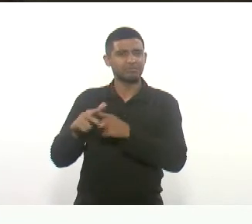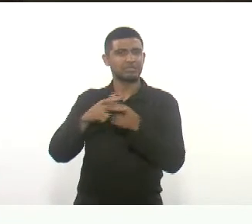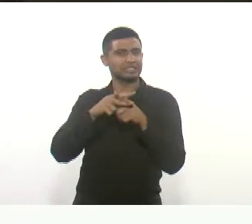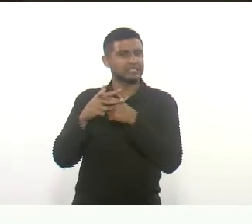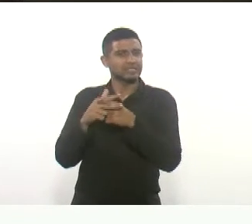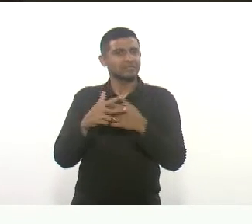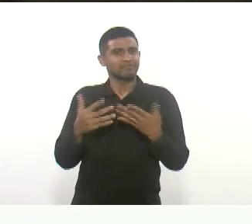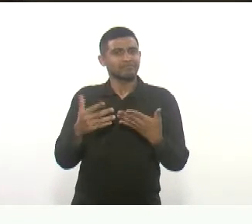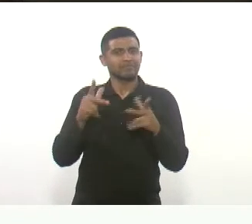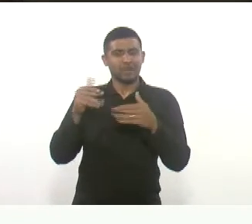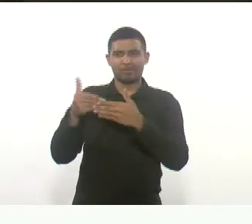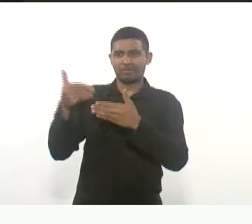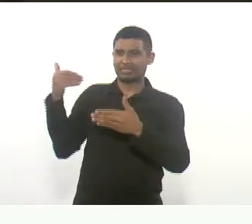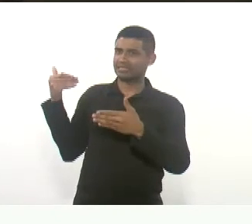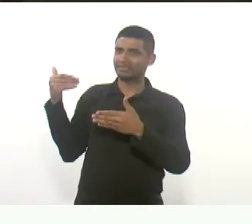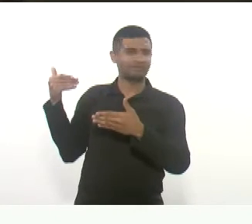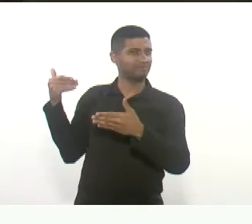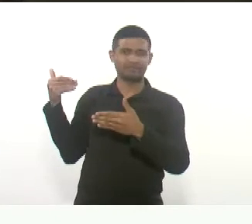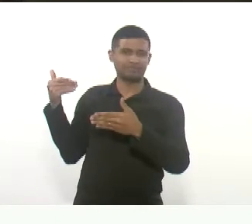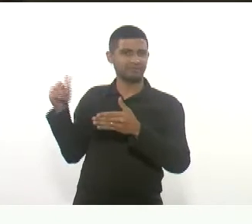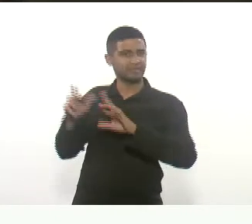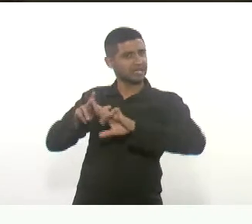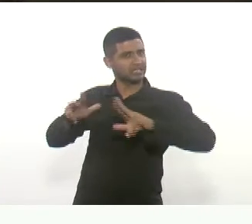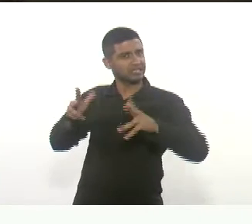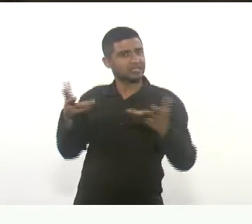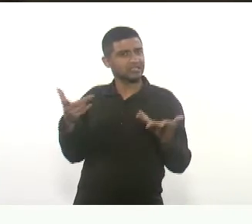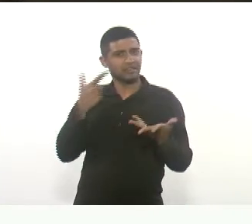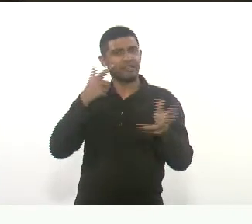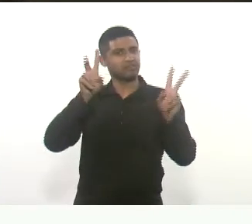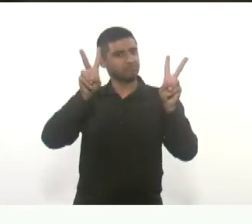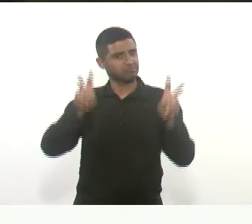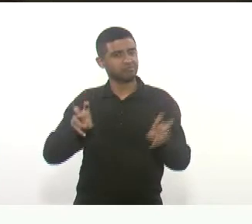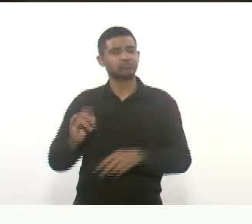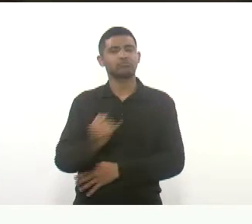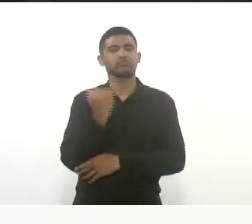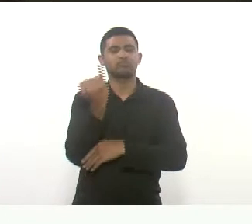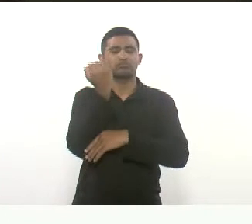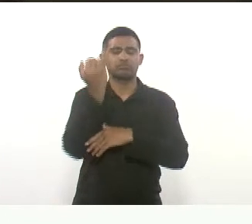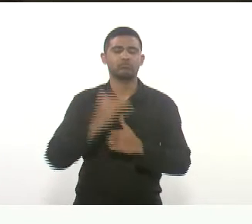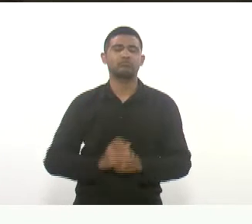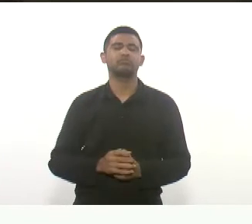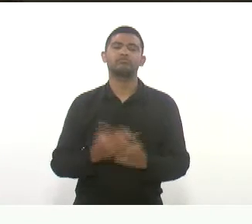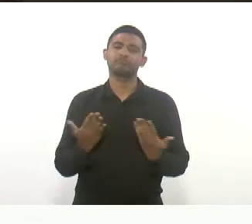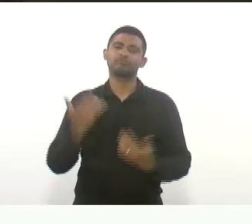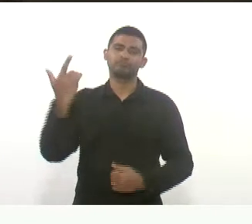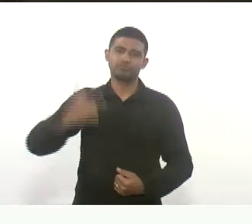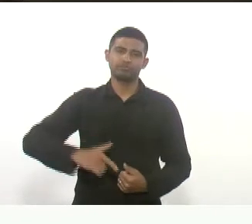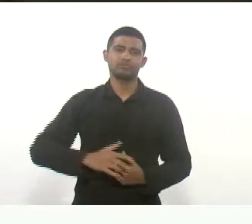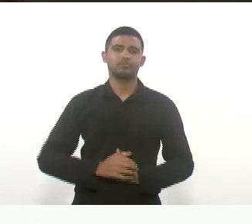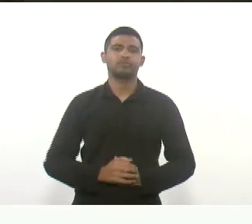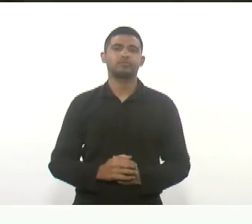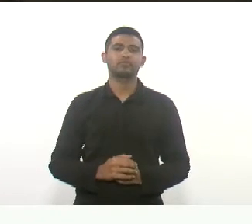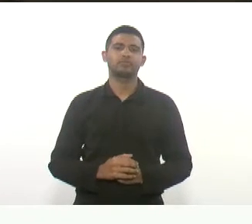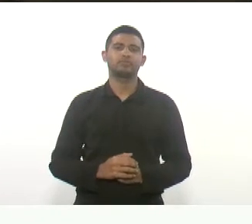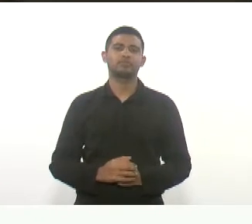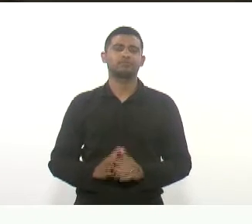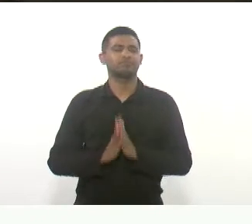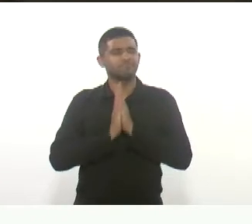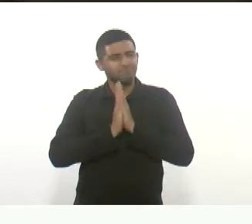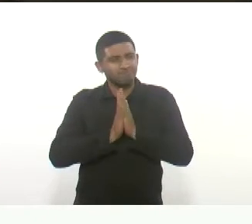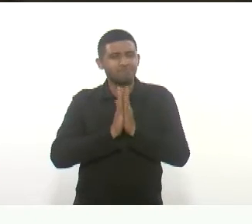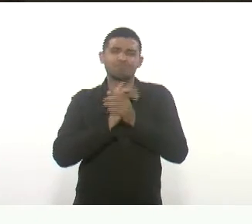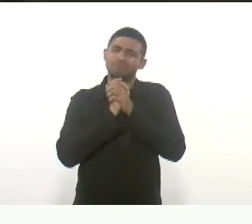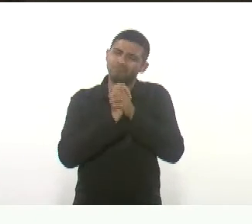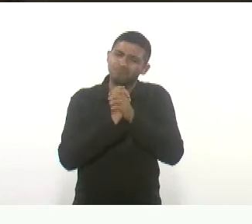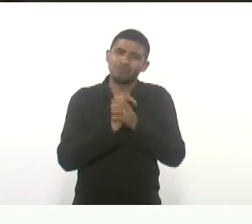foi projetado lá atrás. Então, assim, essas são as questões importantes. E, mais uma vez, implorar a Vossa